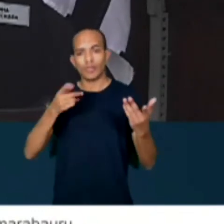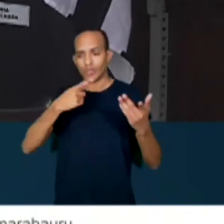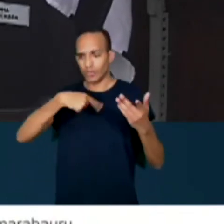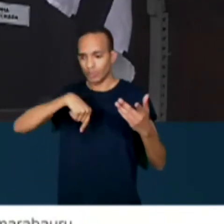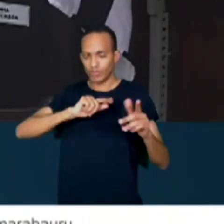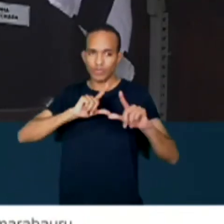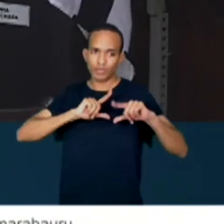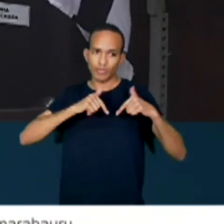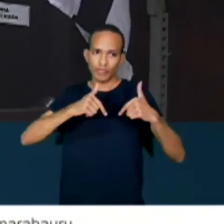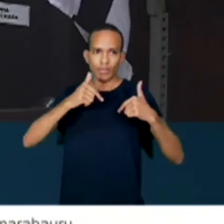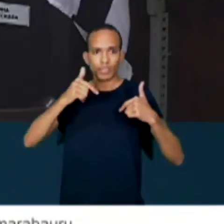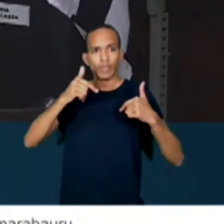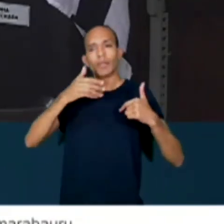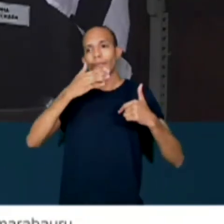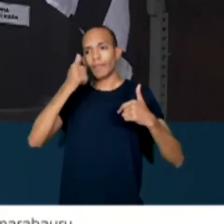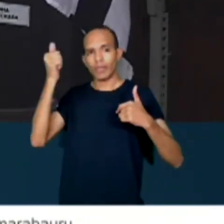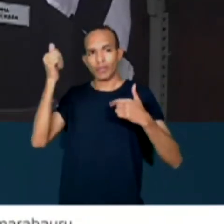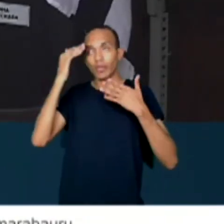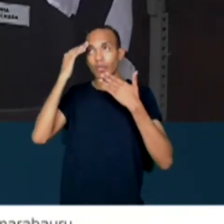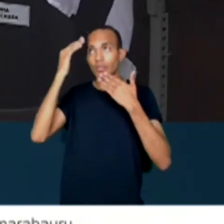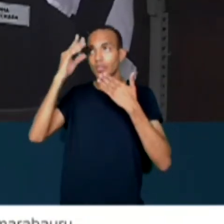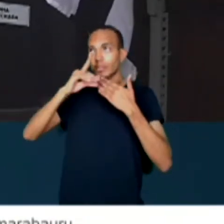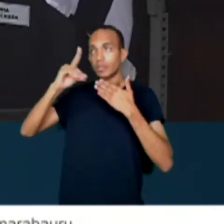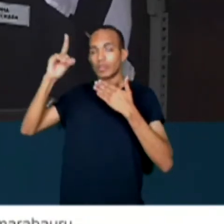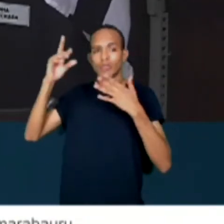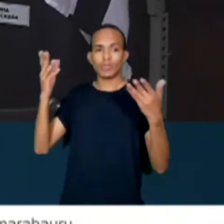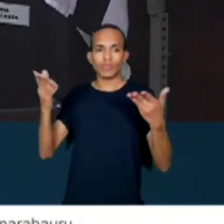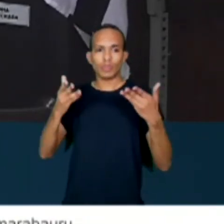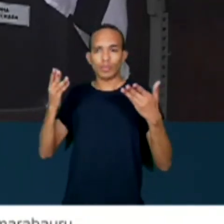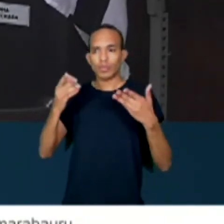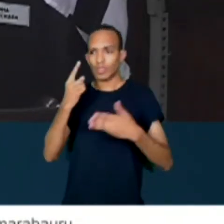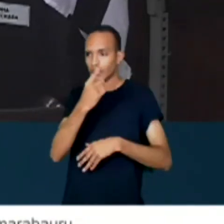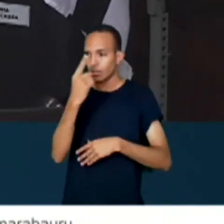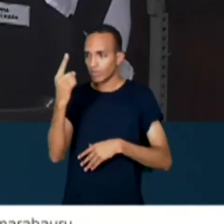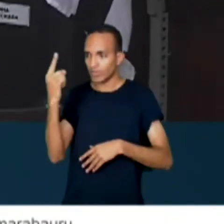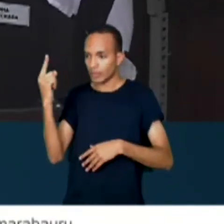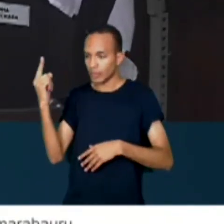Deus pela oportunidade e desejo a todos, senhor presidente, uma ótima sessão, que Deus abençoe.